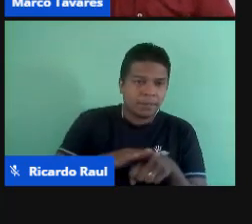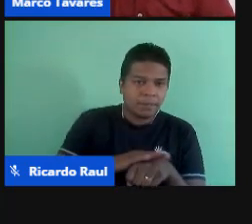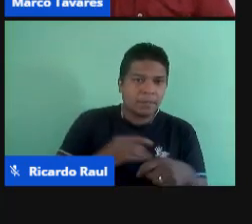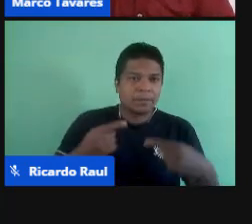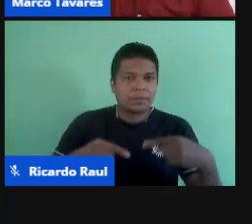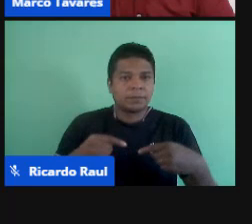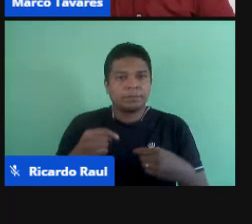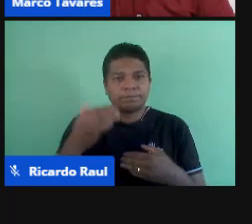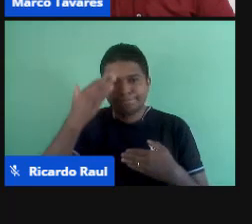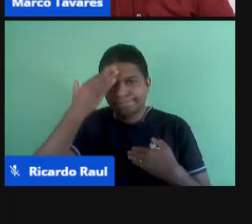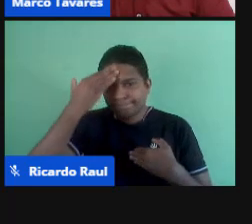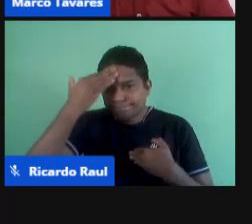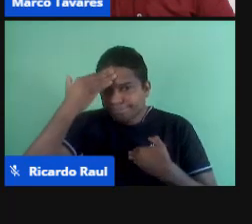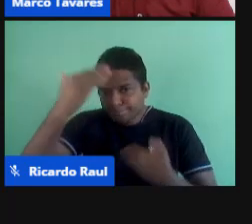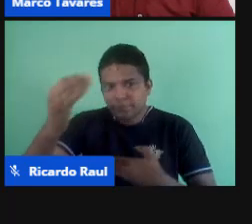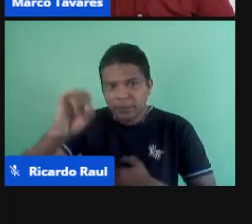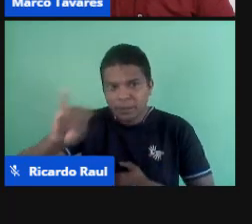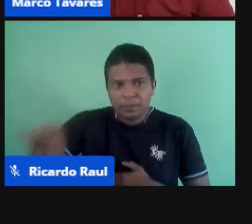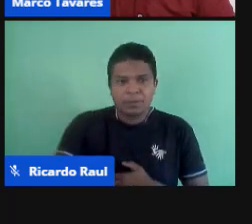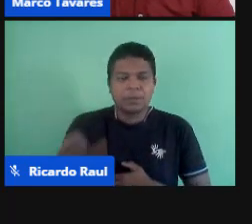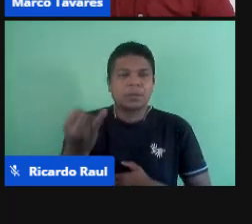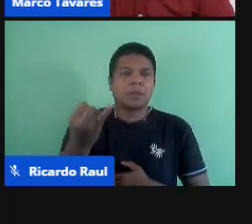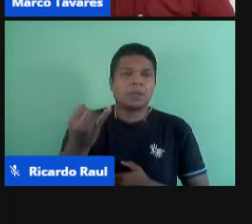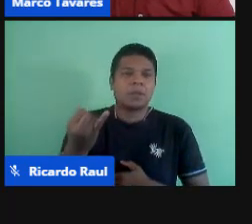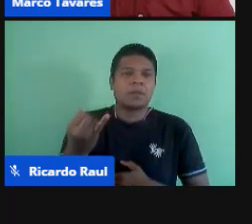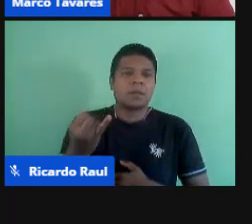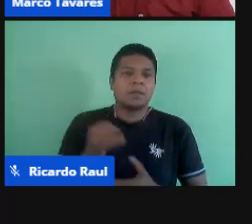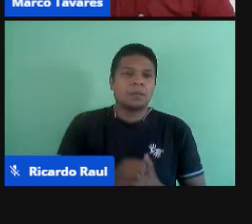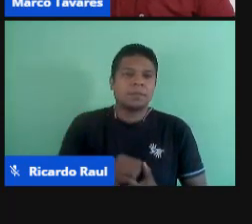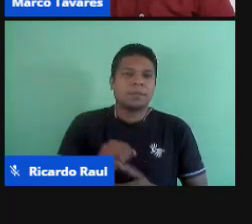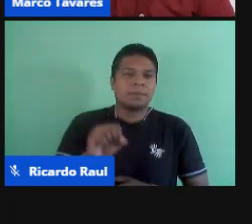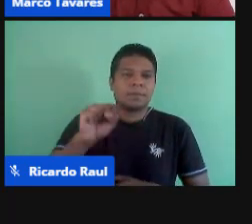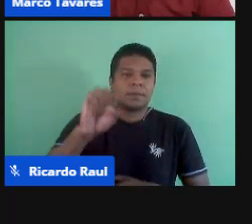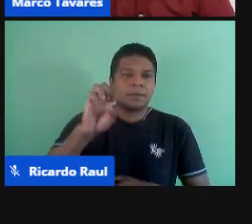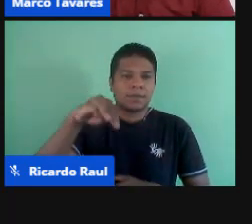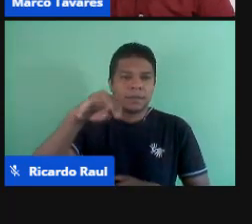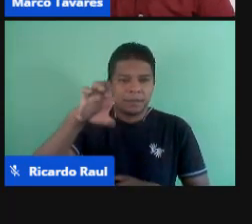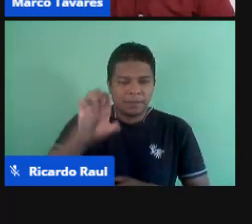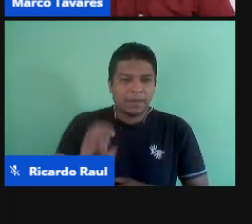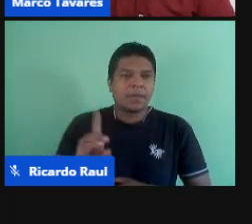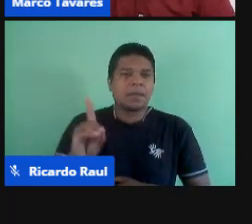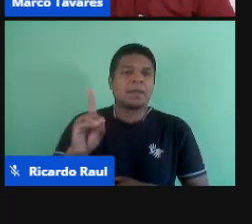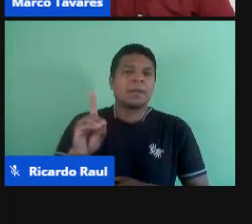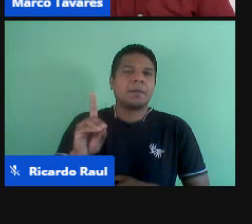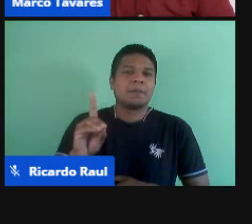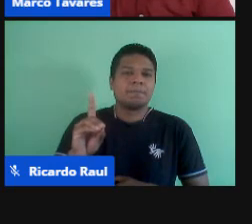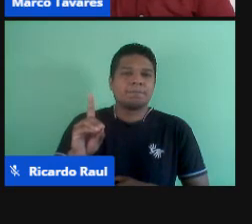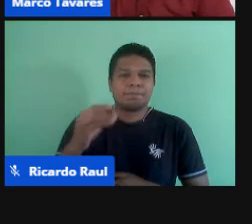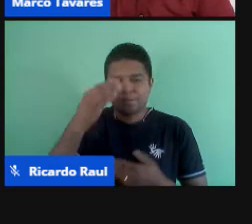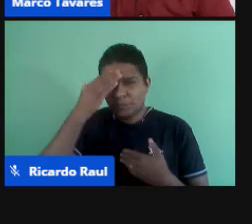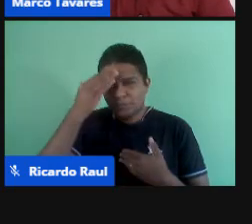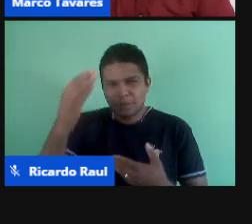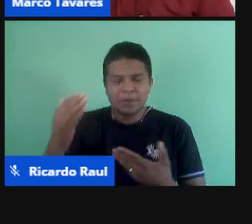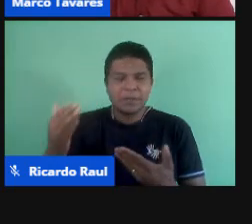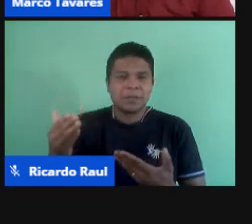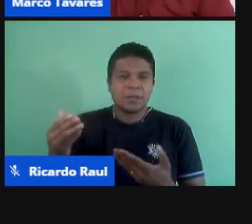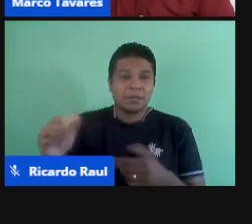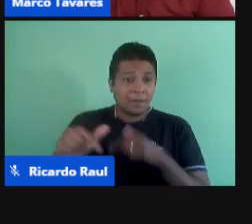a oportunidade, a CEMED que me deu, uma casa que me acolhe há 29